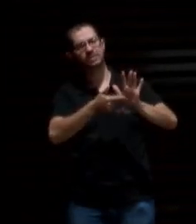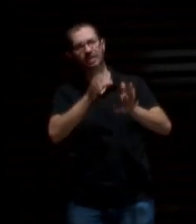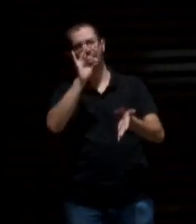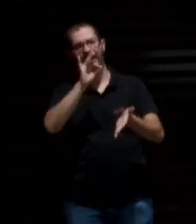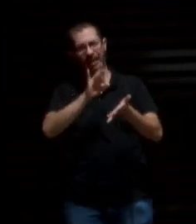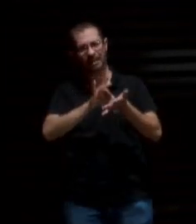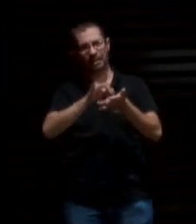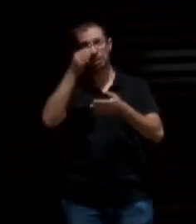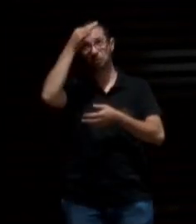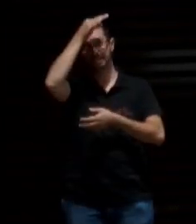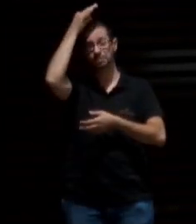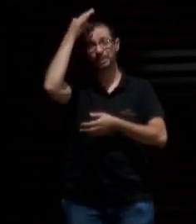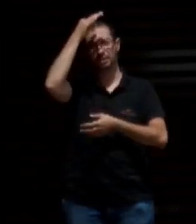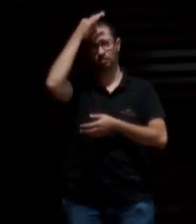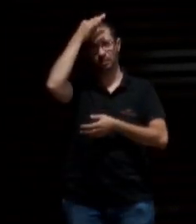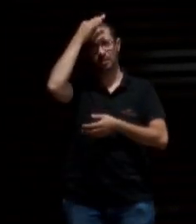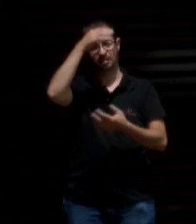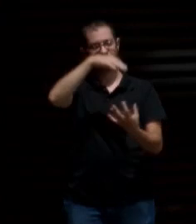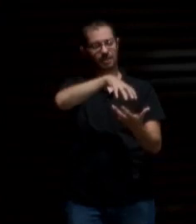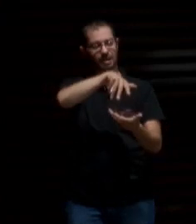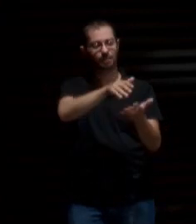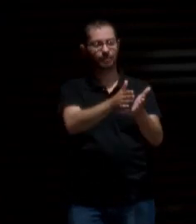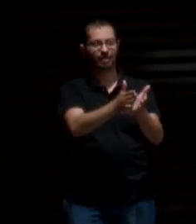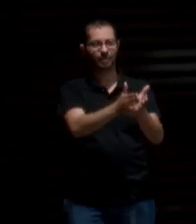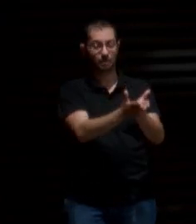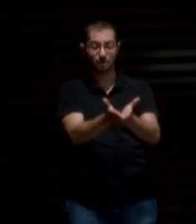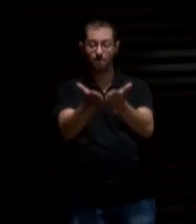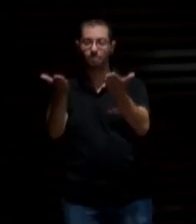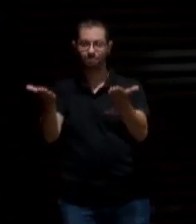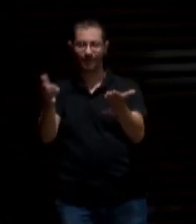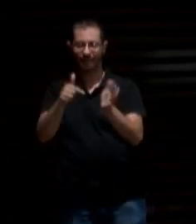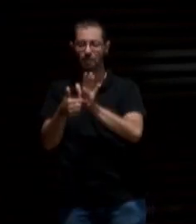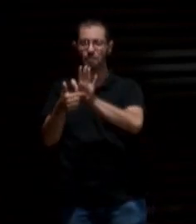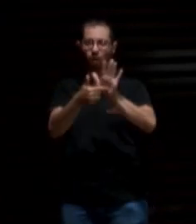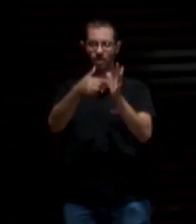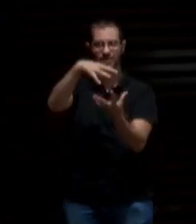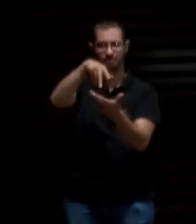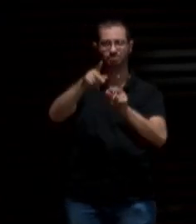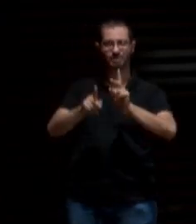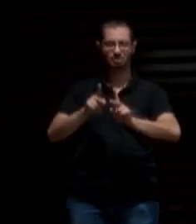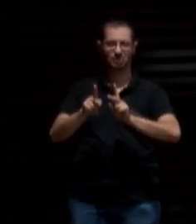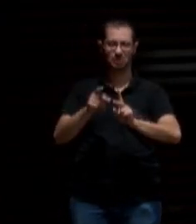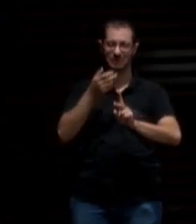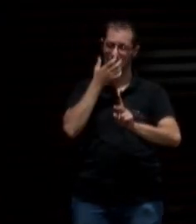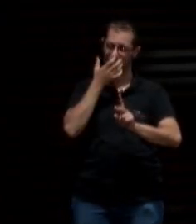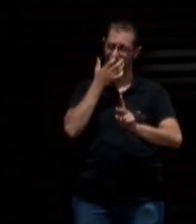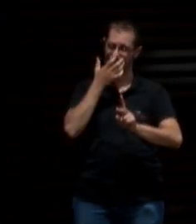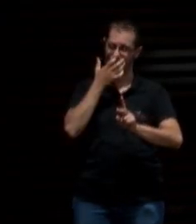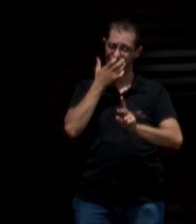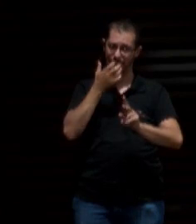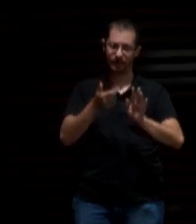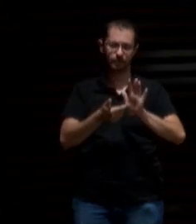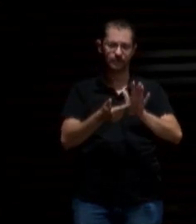espiritual do mundo que a palavra de Deus nos mostra. É isso que nós vamos fazer, apresentando um texto que está na